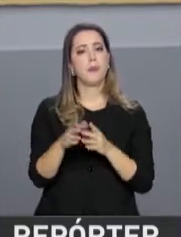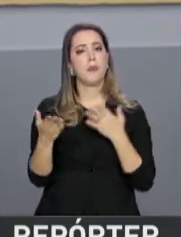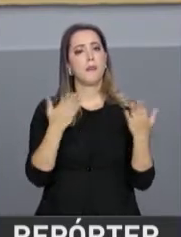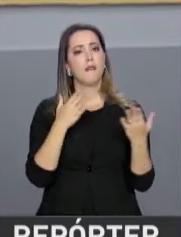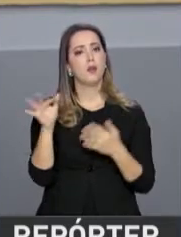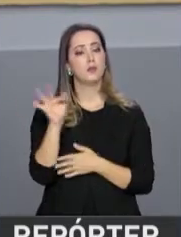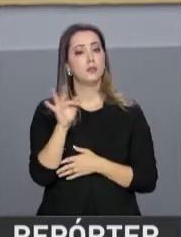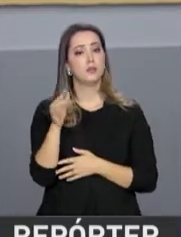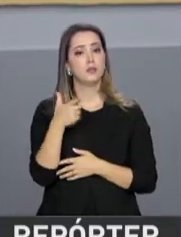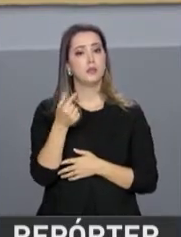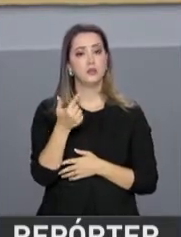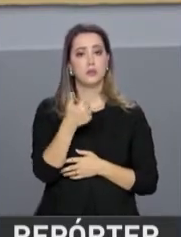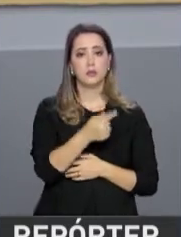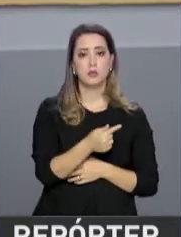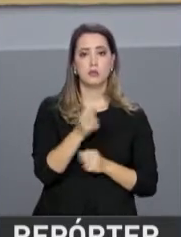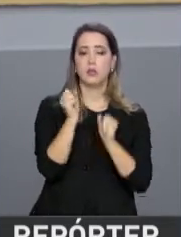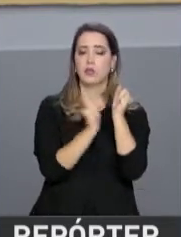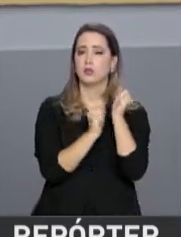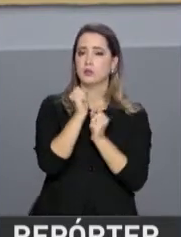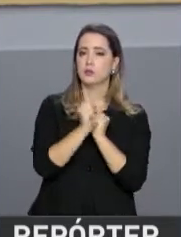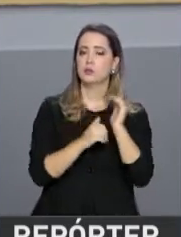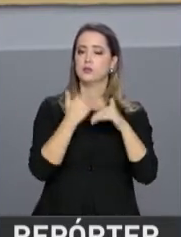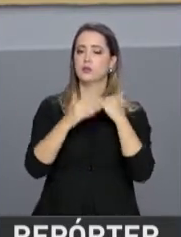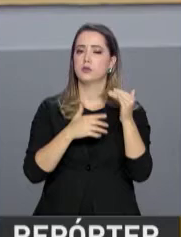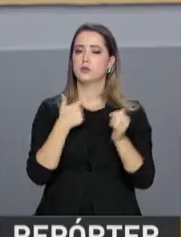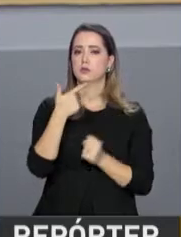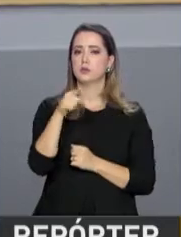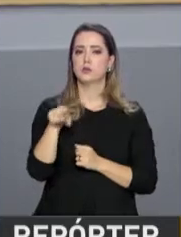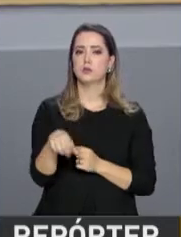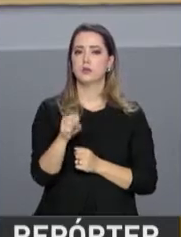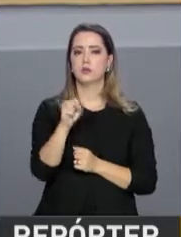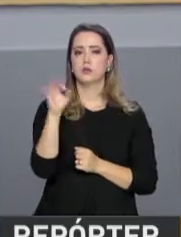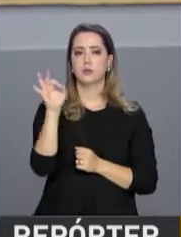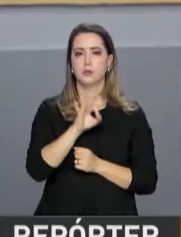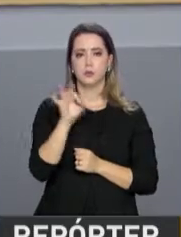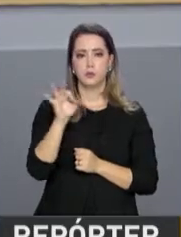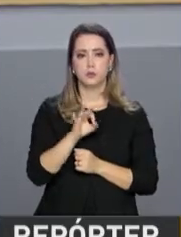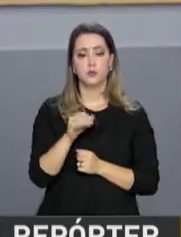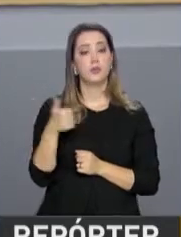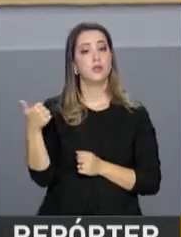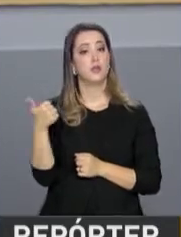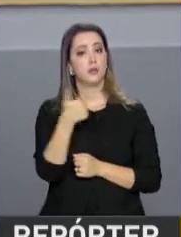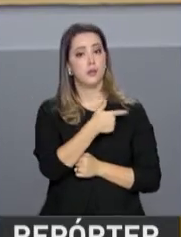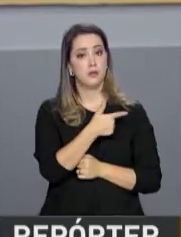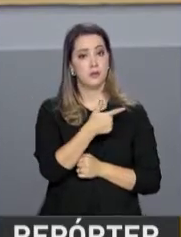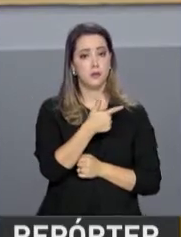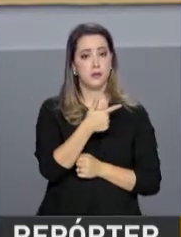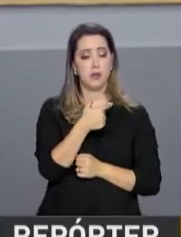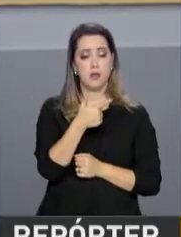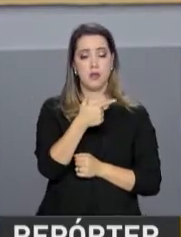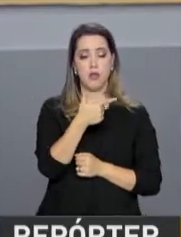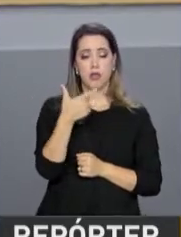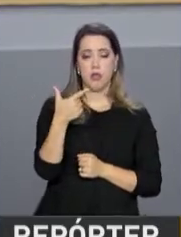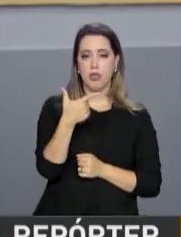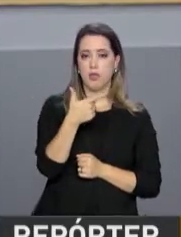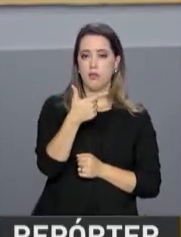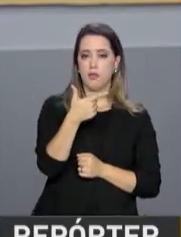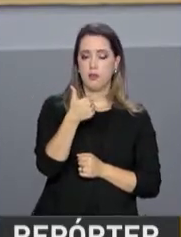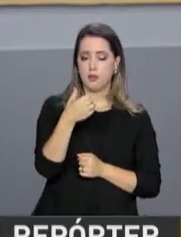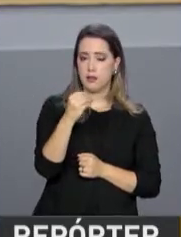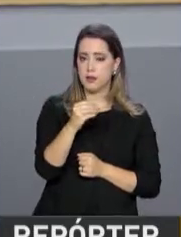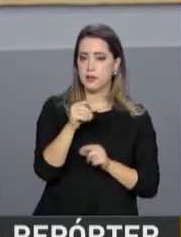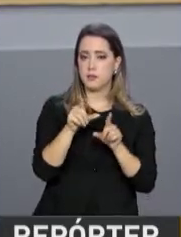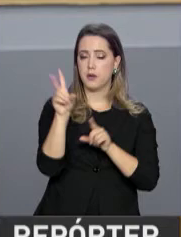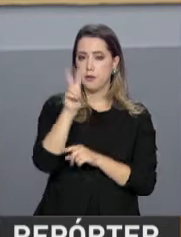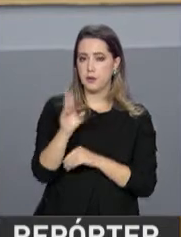relação a fevereiro de 2016 7 a indústria cresceu 2,8 por cento e foi a décima alta seguida nesta base